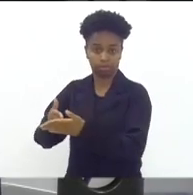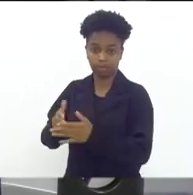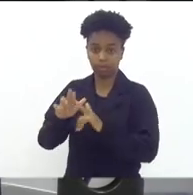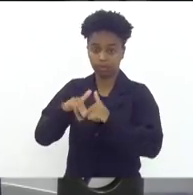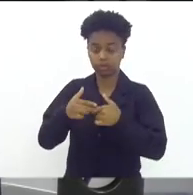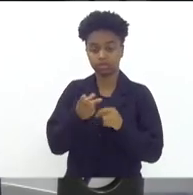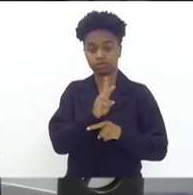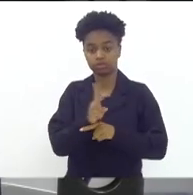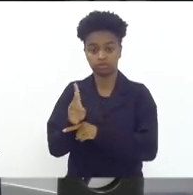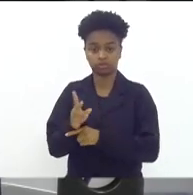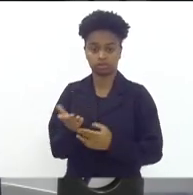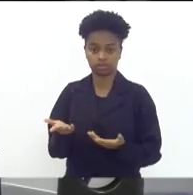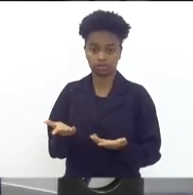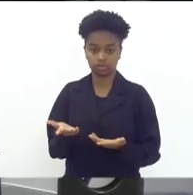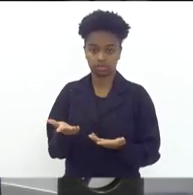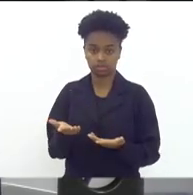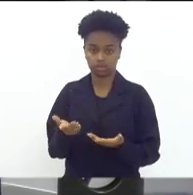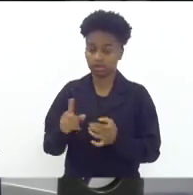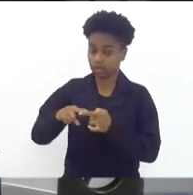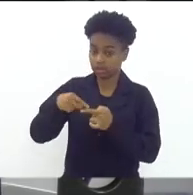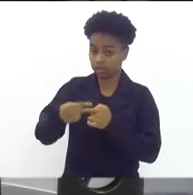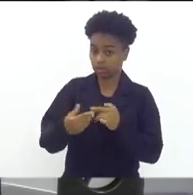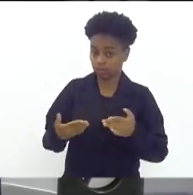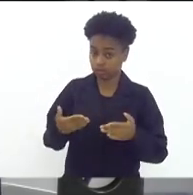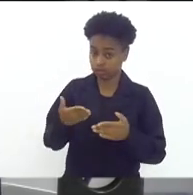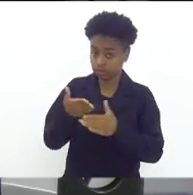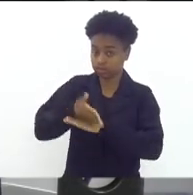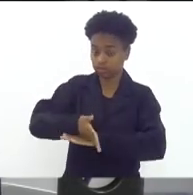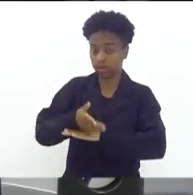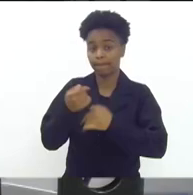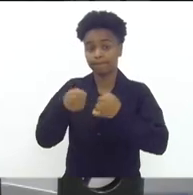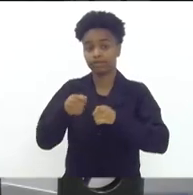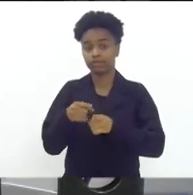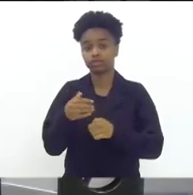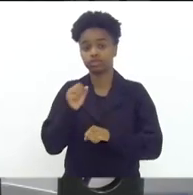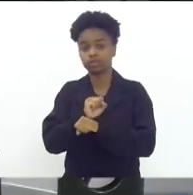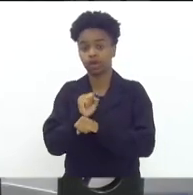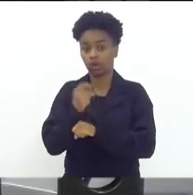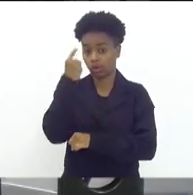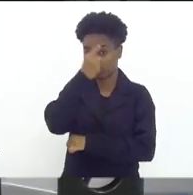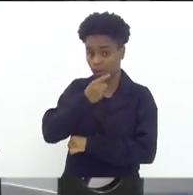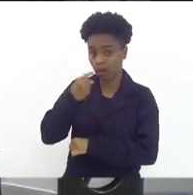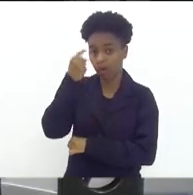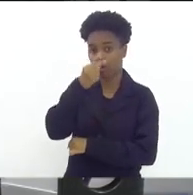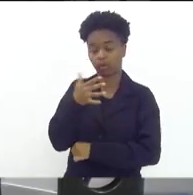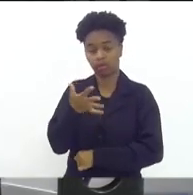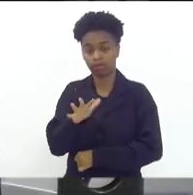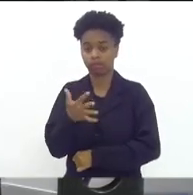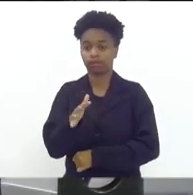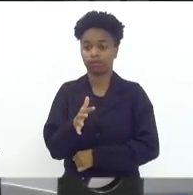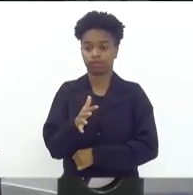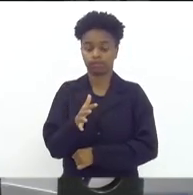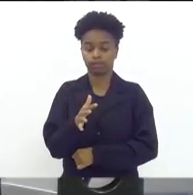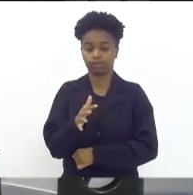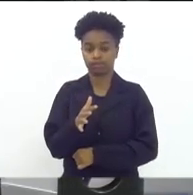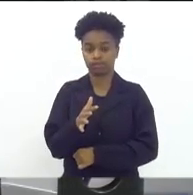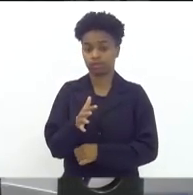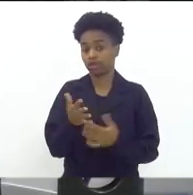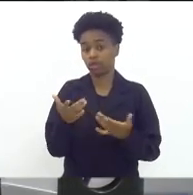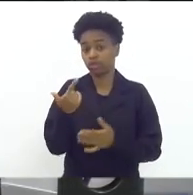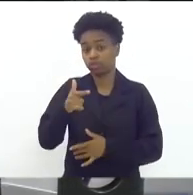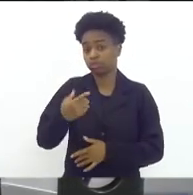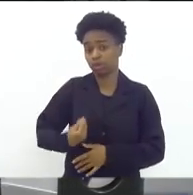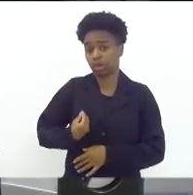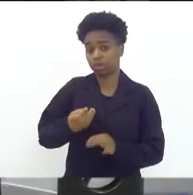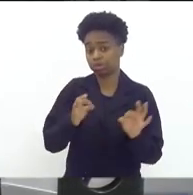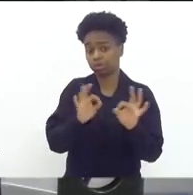seguranças e ao chegar na getransp vai esperar no mínimo meia hora com eu esperei para ser atendido e me identifiquei como Deputado não tinha uma viva